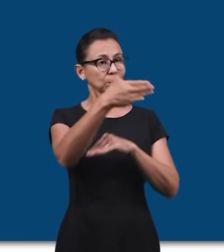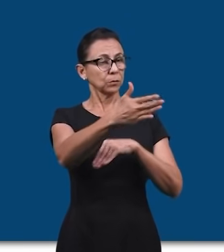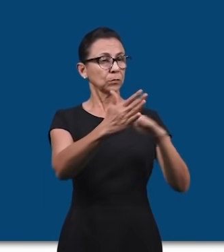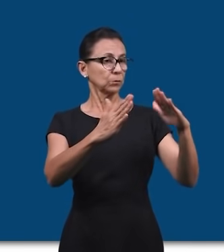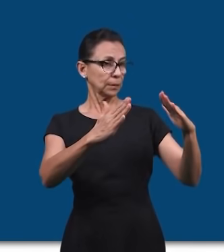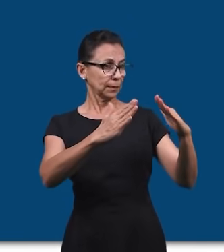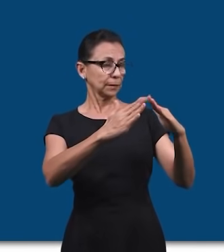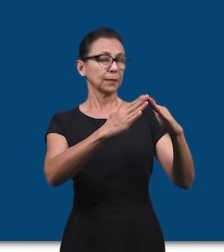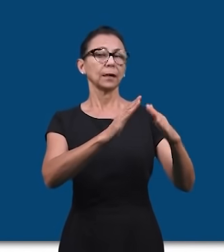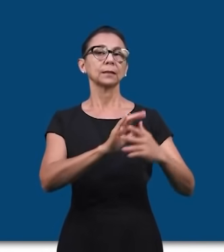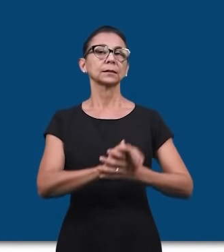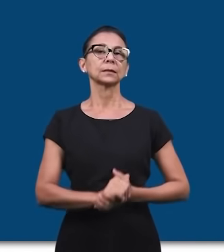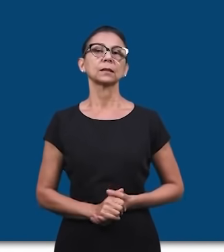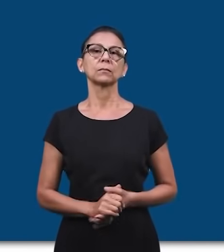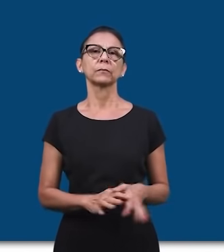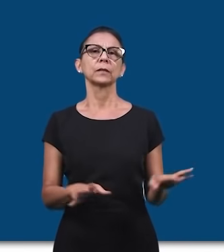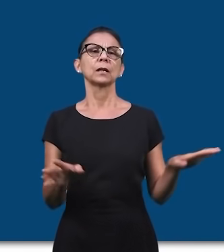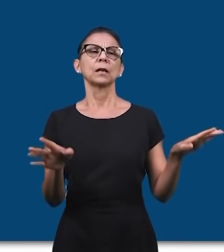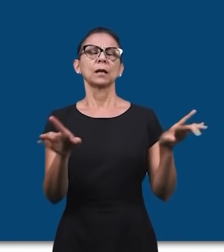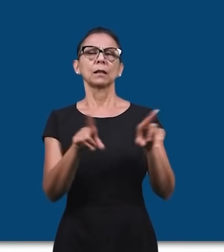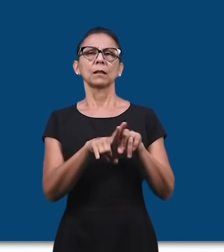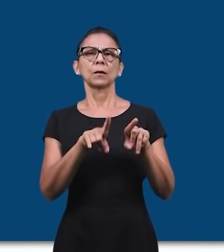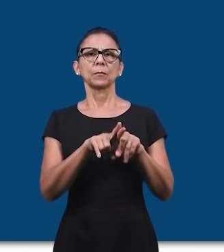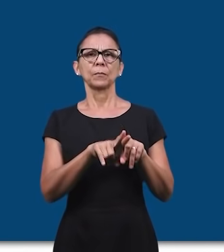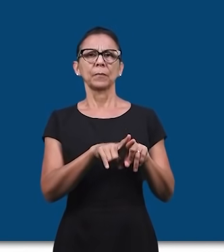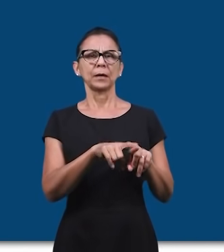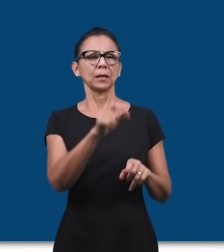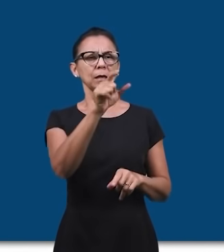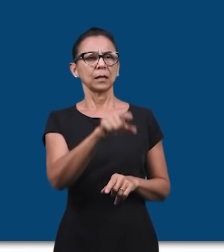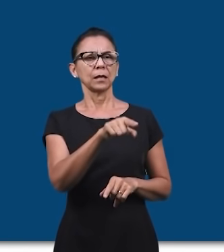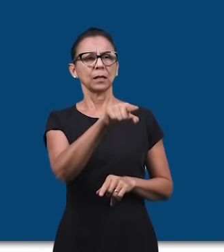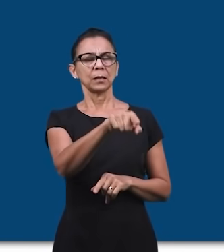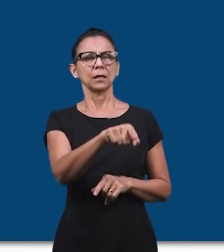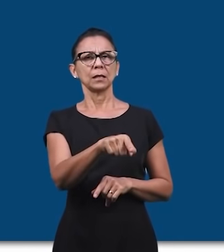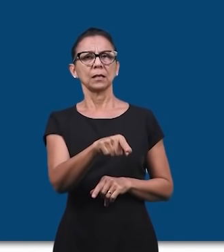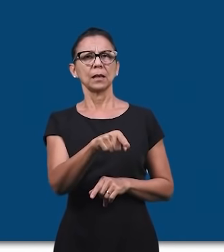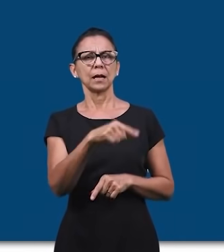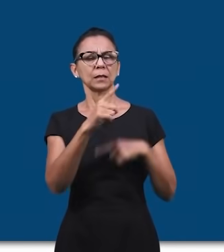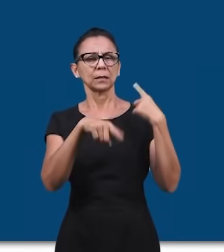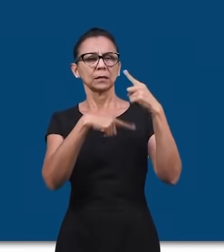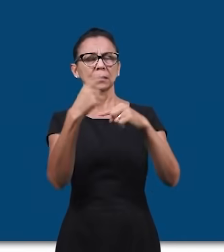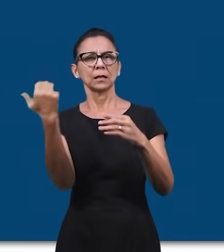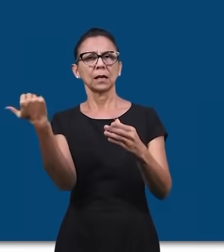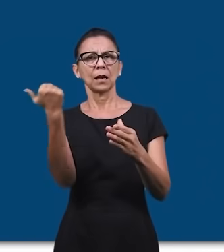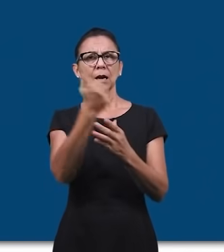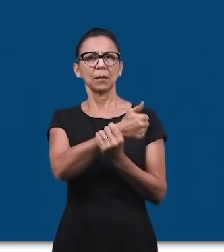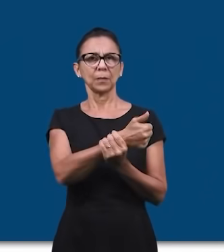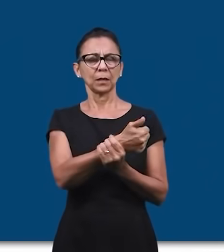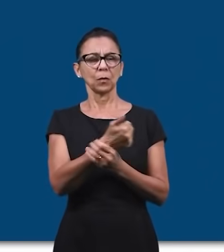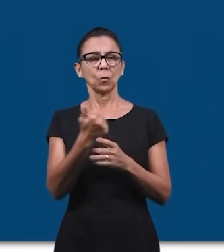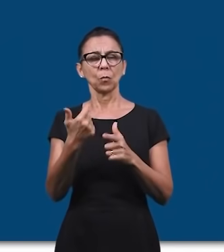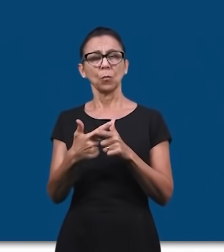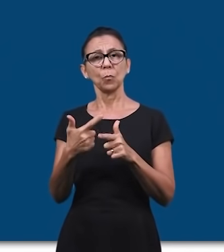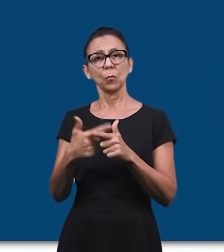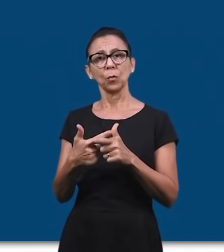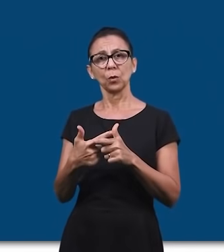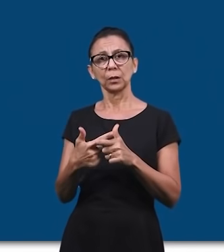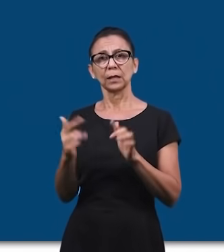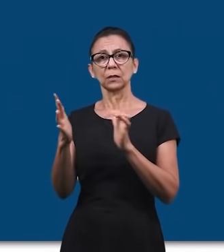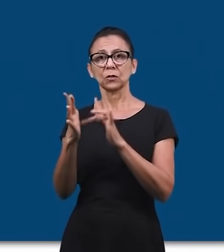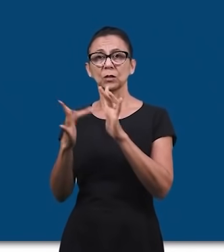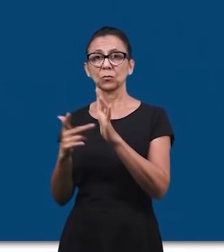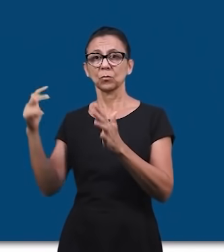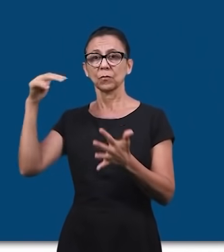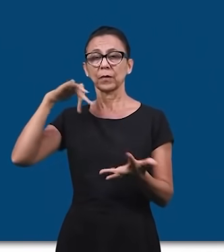salvação a esta casa, pois também este é filho de Abraão, porque o Filho do Homem veio buscar